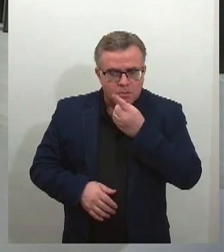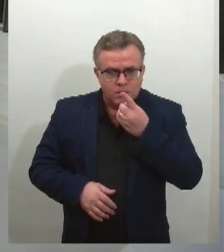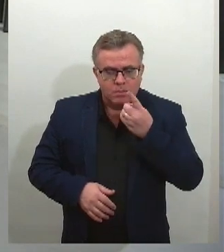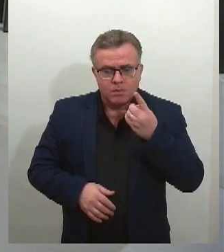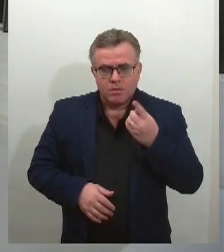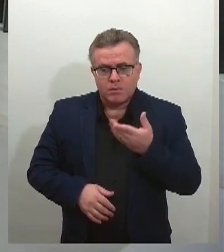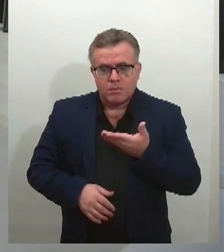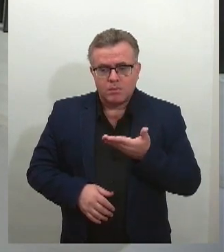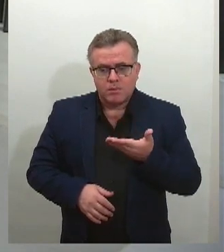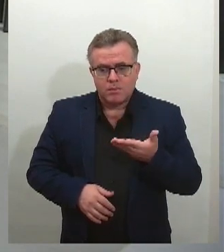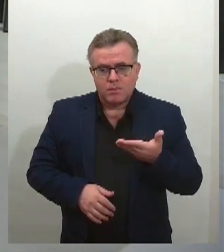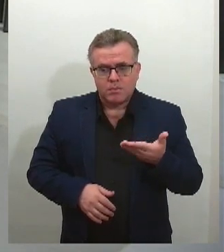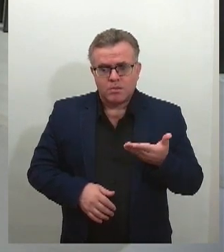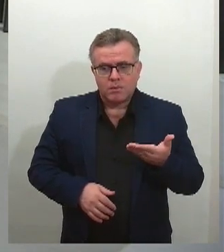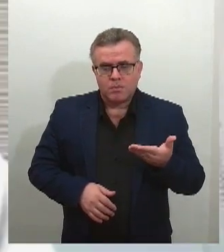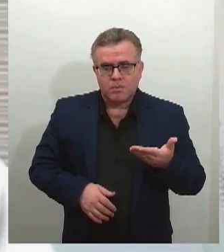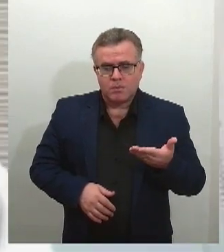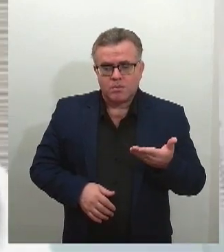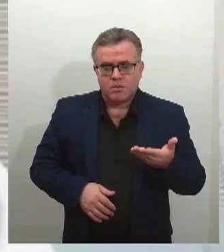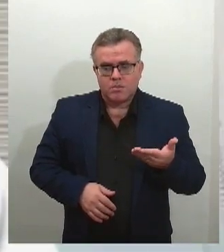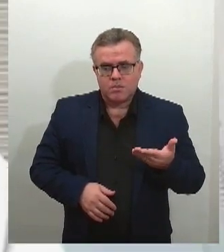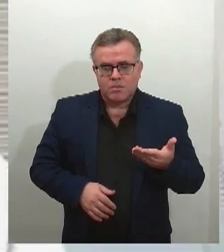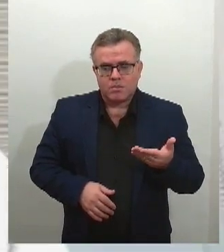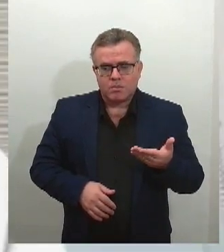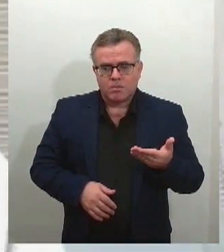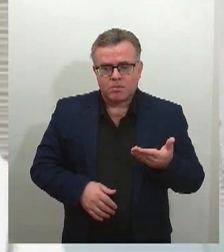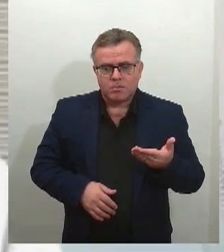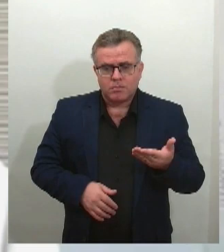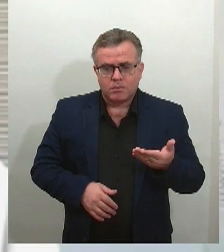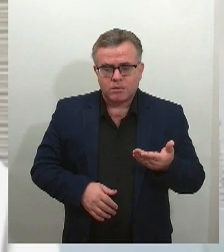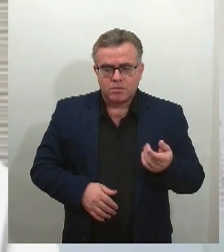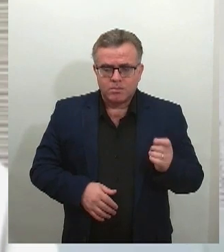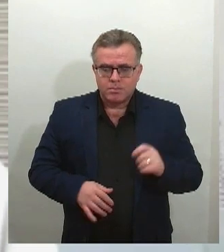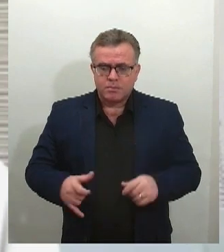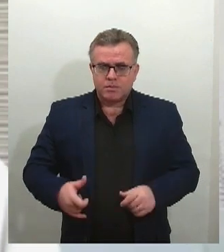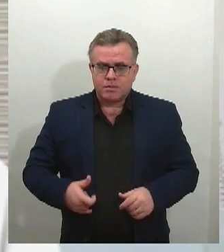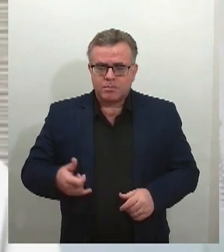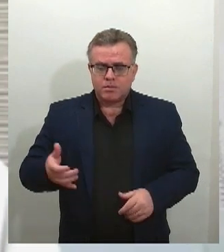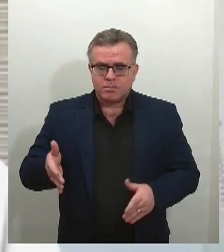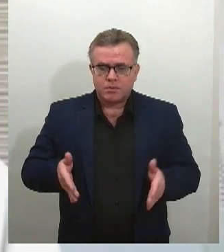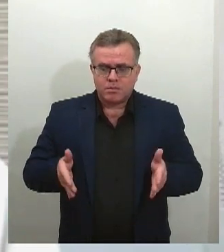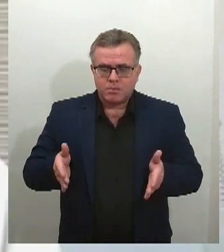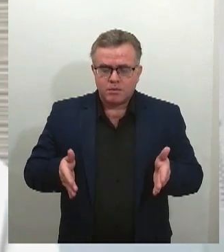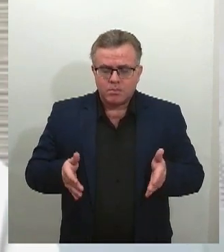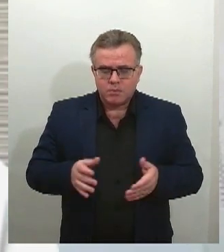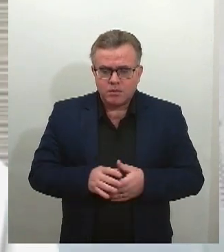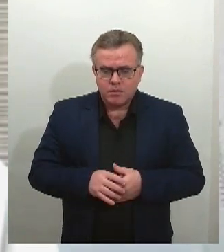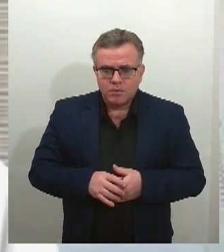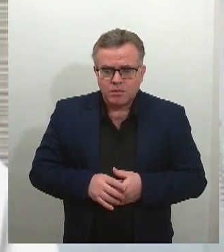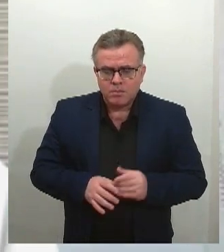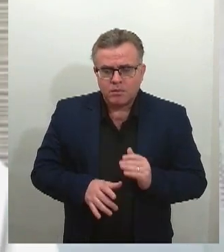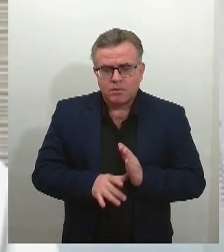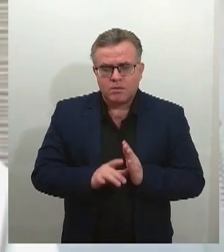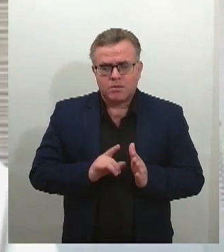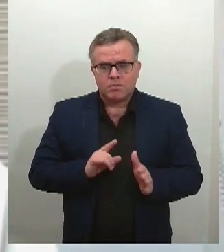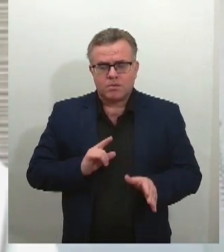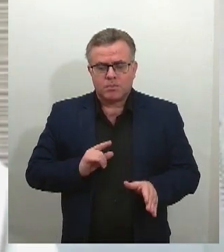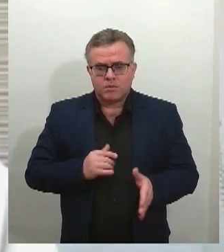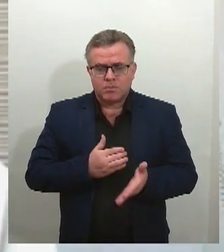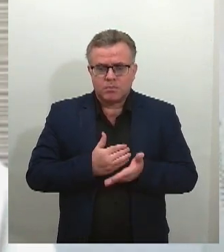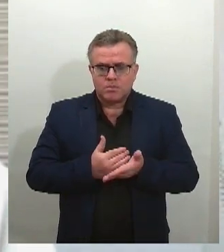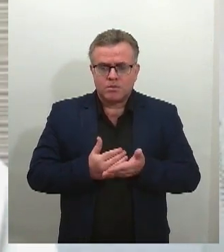para poder atingir essa faixa etária antes do início da vida sexual. Porém, temos que,